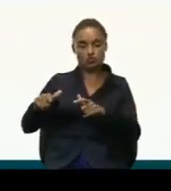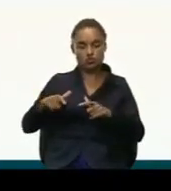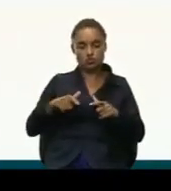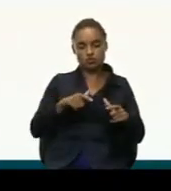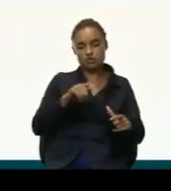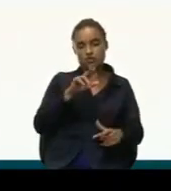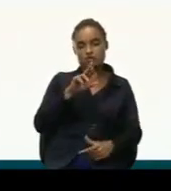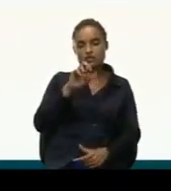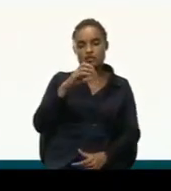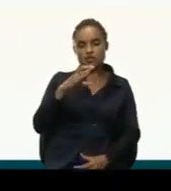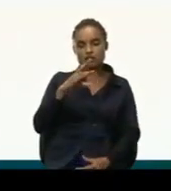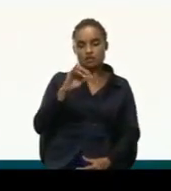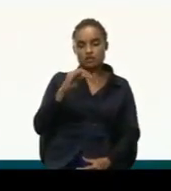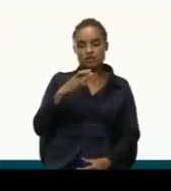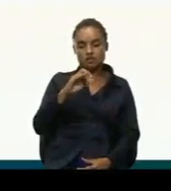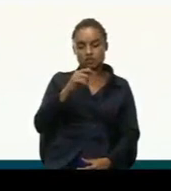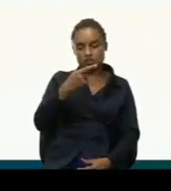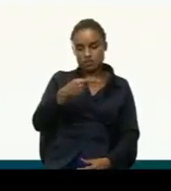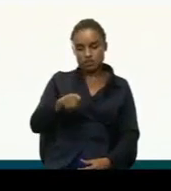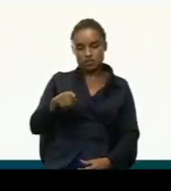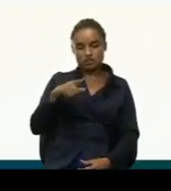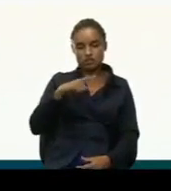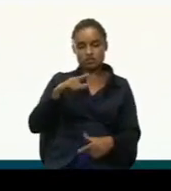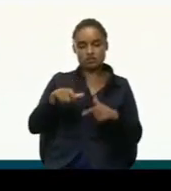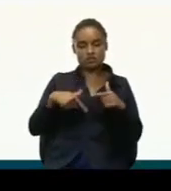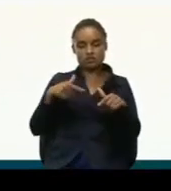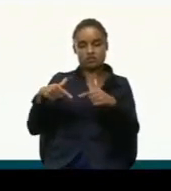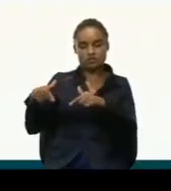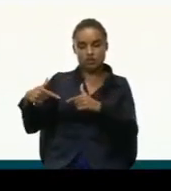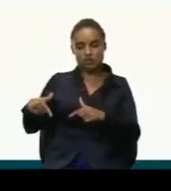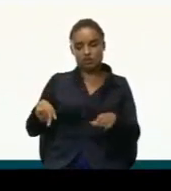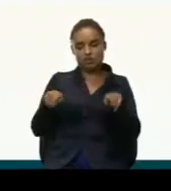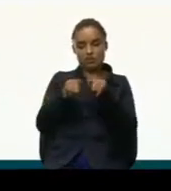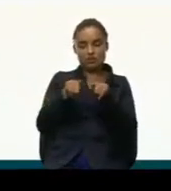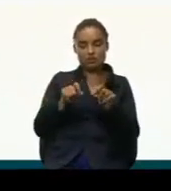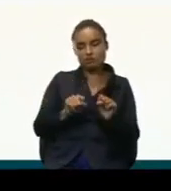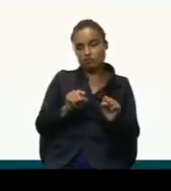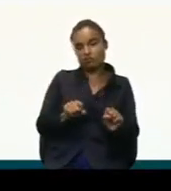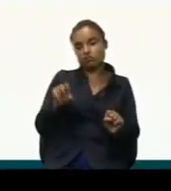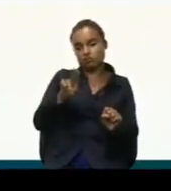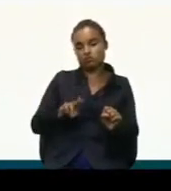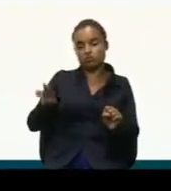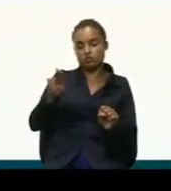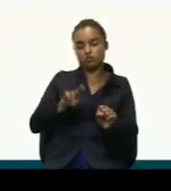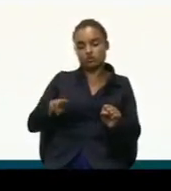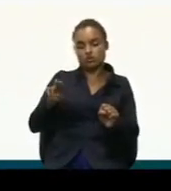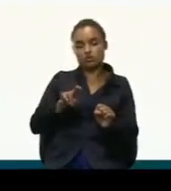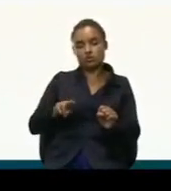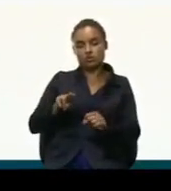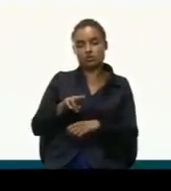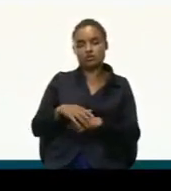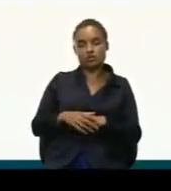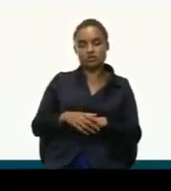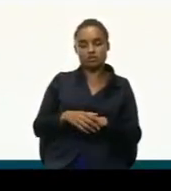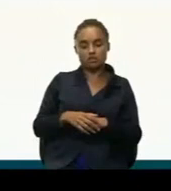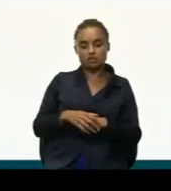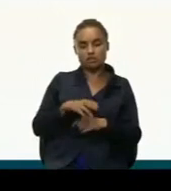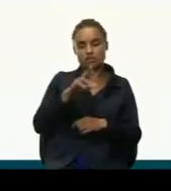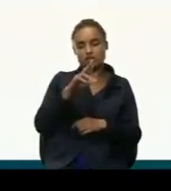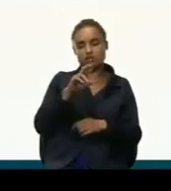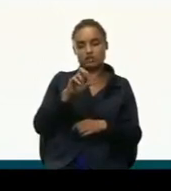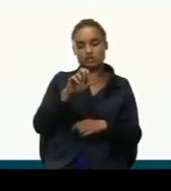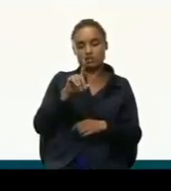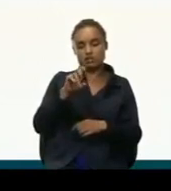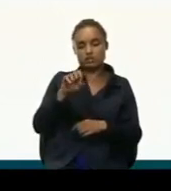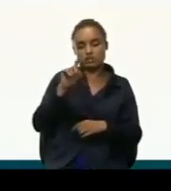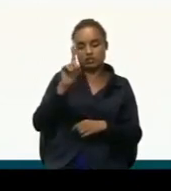trabalhadores alojados, né, na obra, podendo ser utilizado o local de refeições para esse fim. Então, geralmente, o pessoal coloca uma rede no